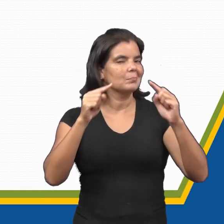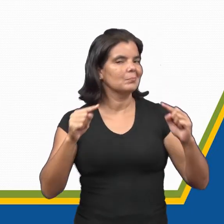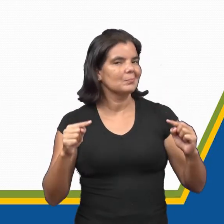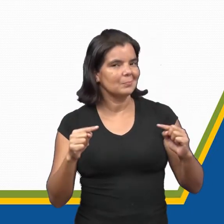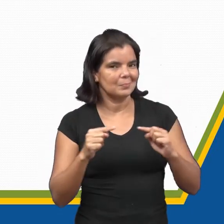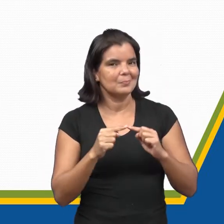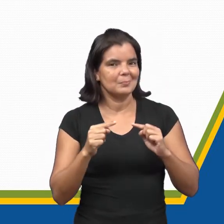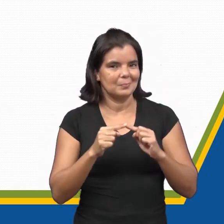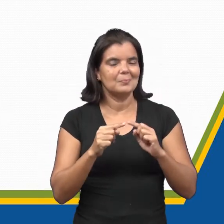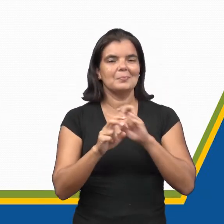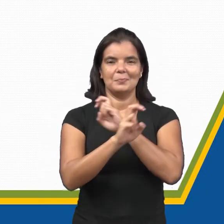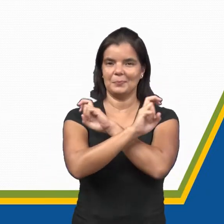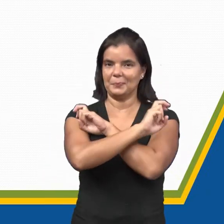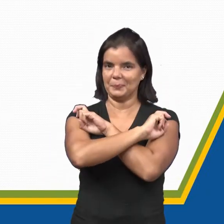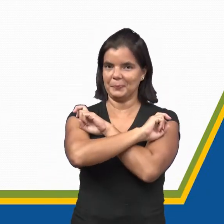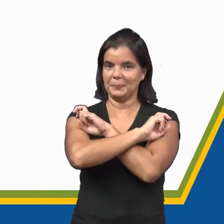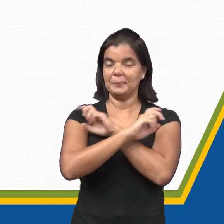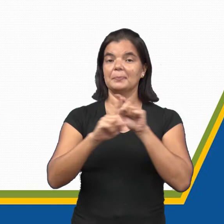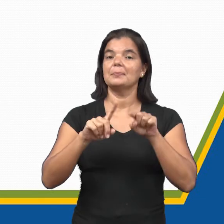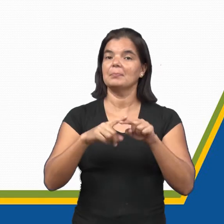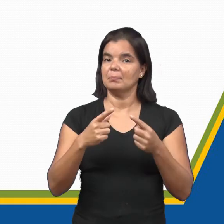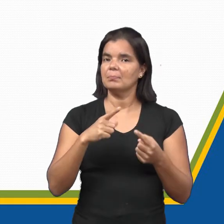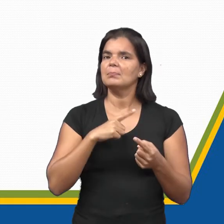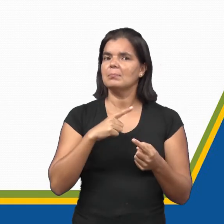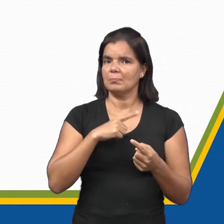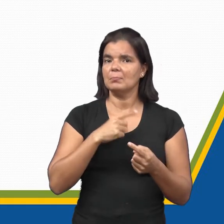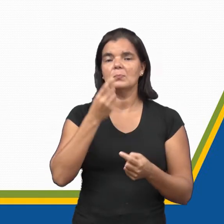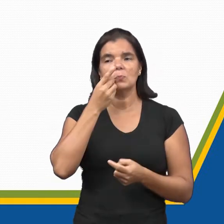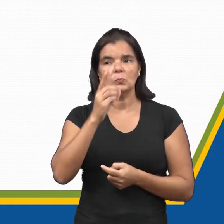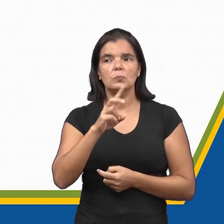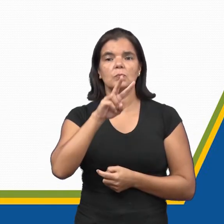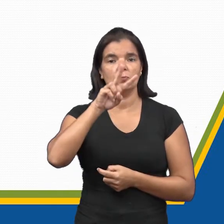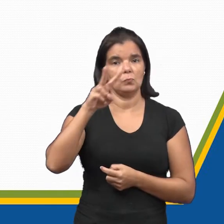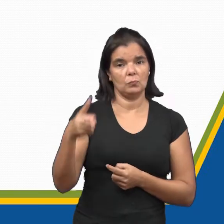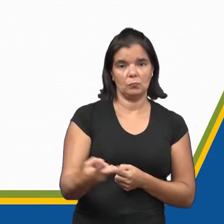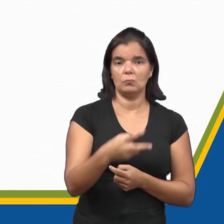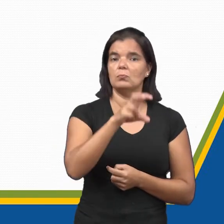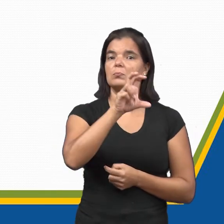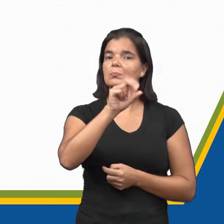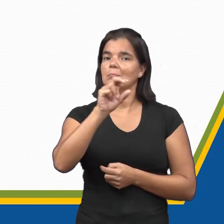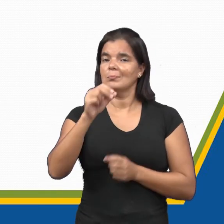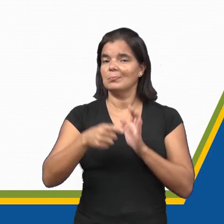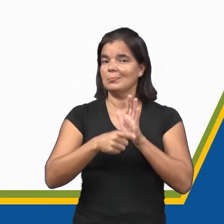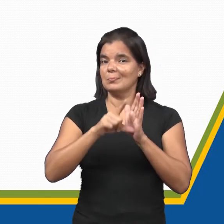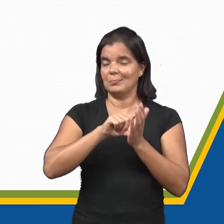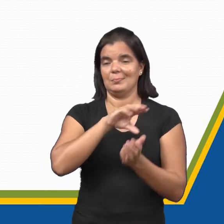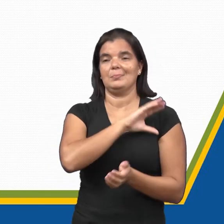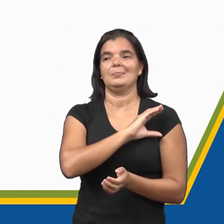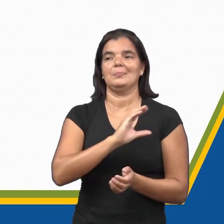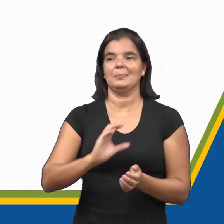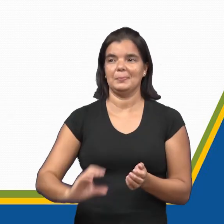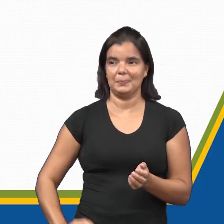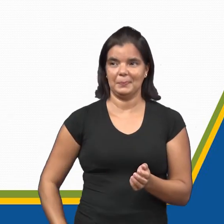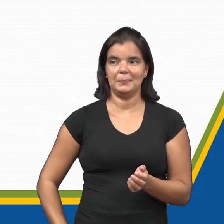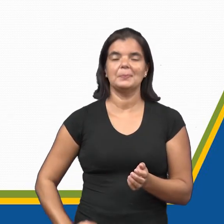pirâmides egípcias. E elas têm essa data de construção, 2.500 anos antes de